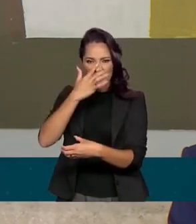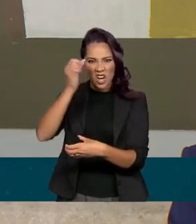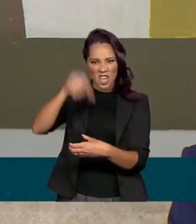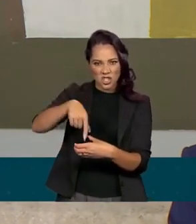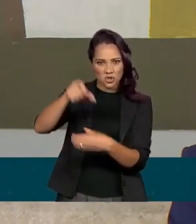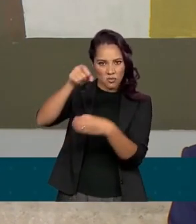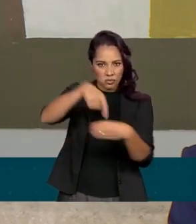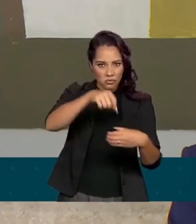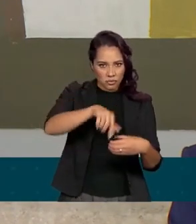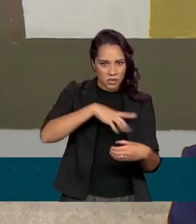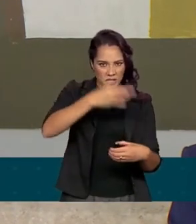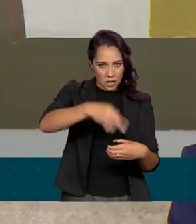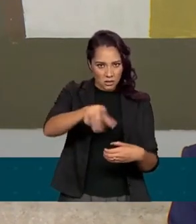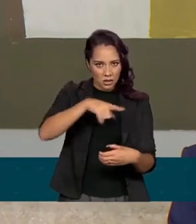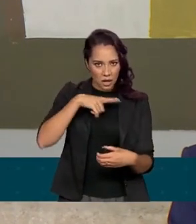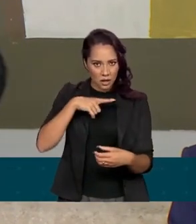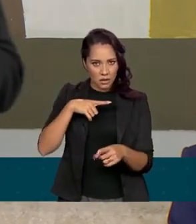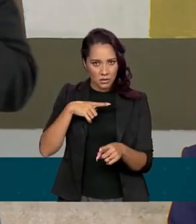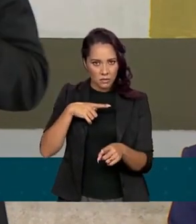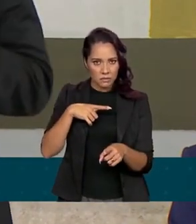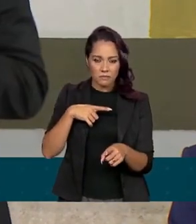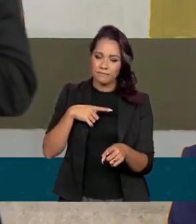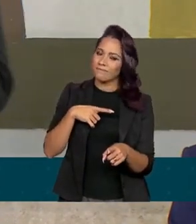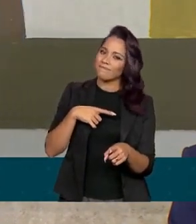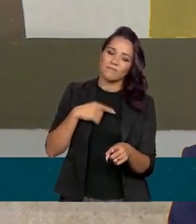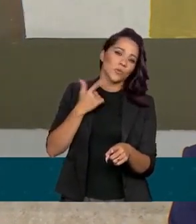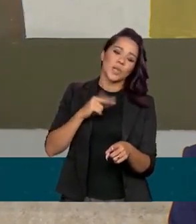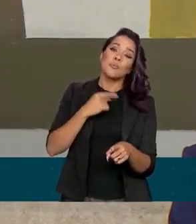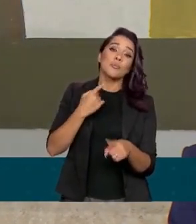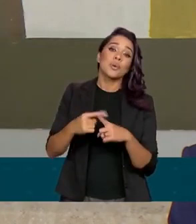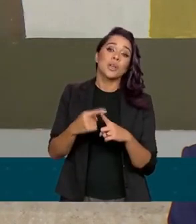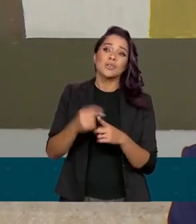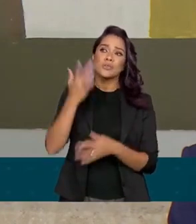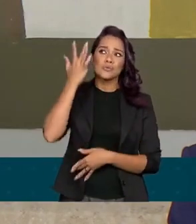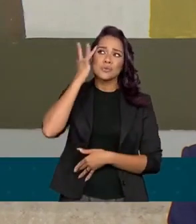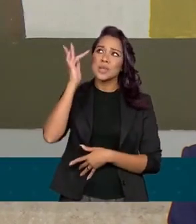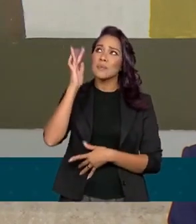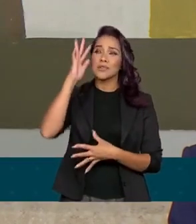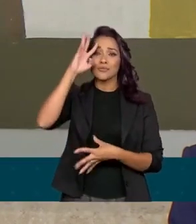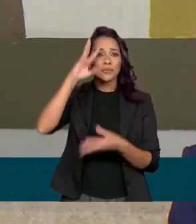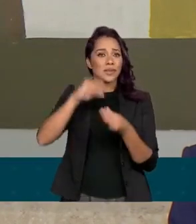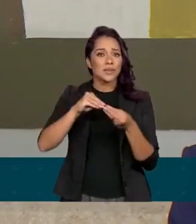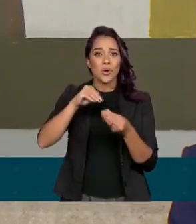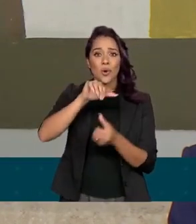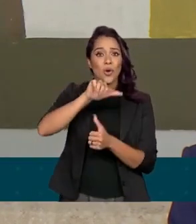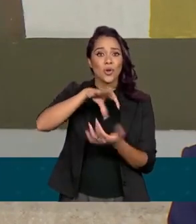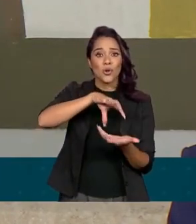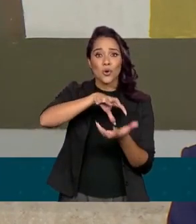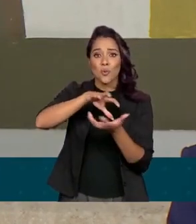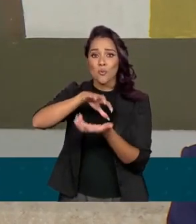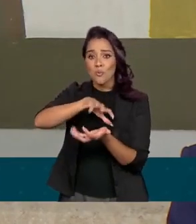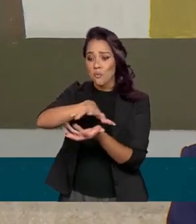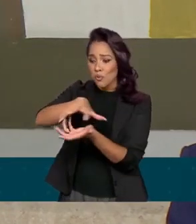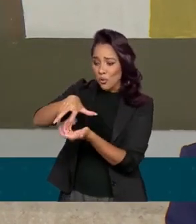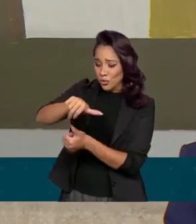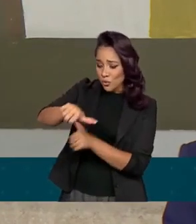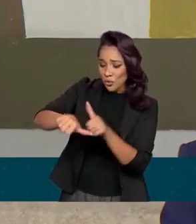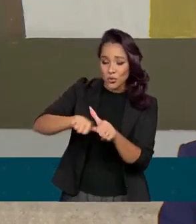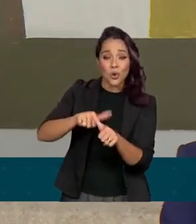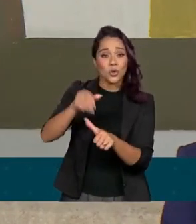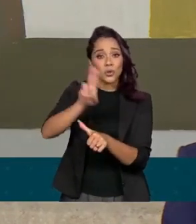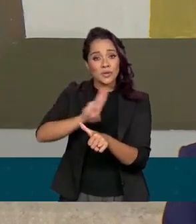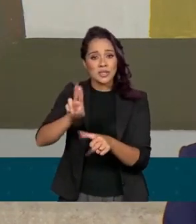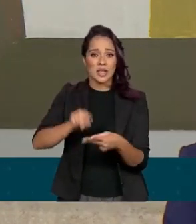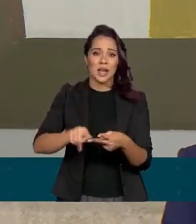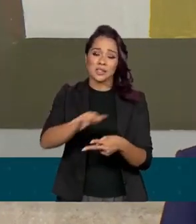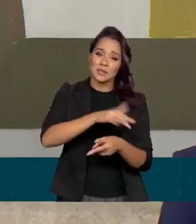têm, porque a gente ainda não se deu conta de que o mundo mudou. O mundo mudou na universidade, o mundo mudou no